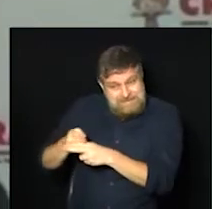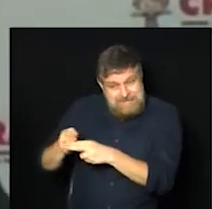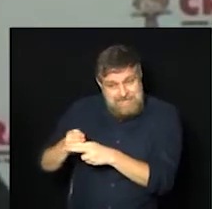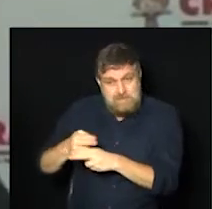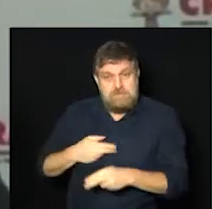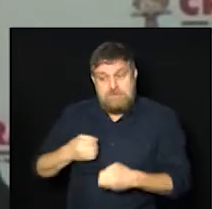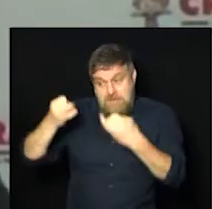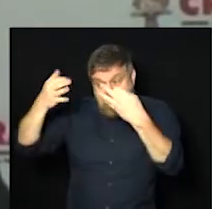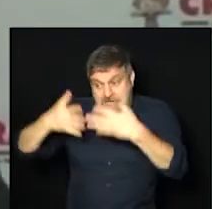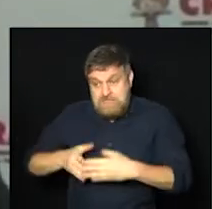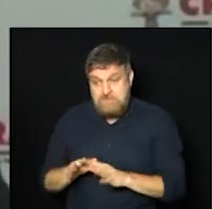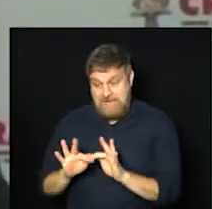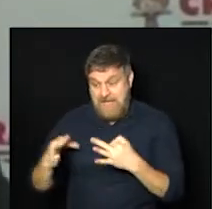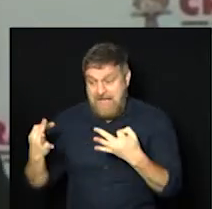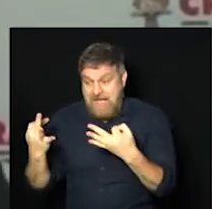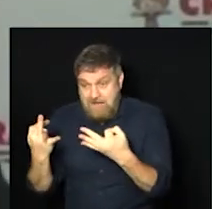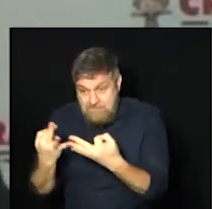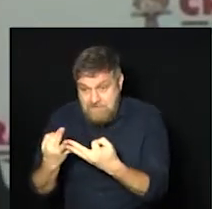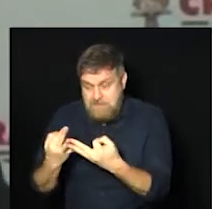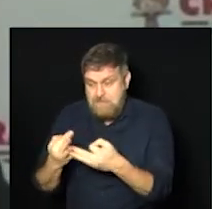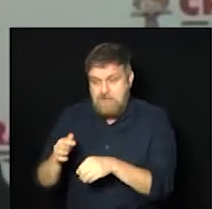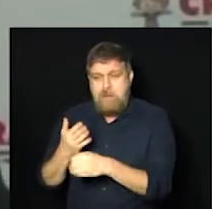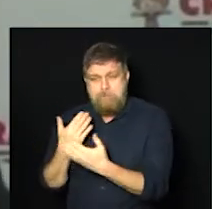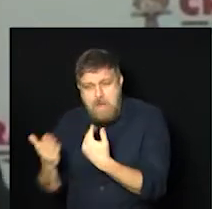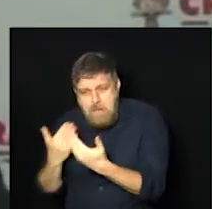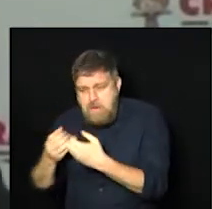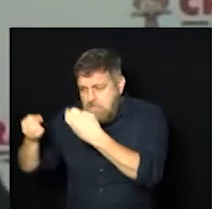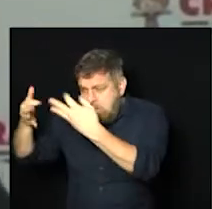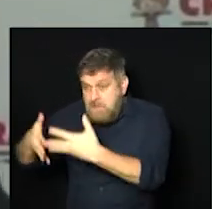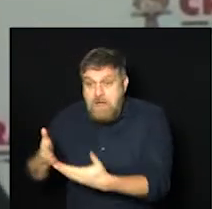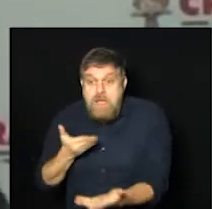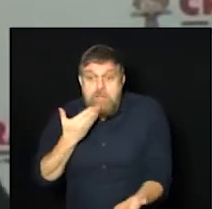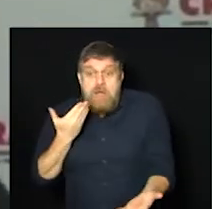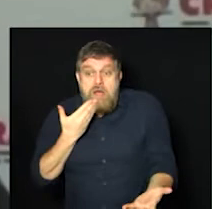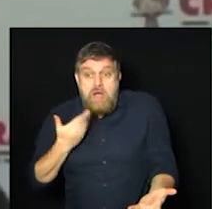de violência dentro de uma casa facilita e é uma